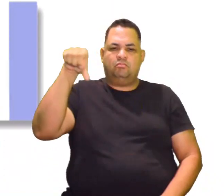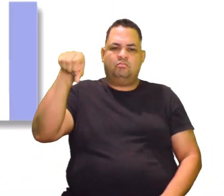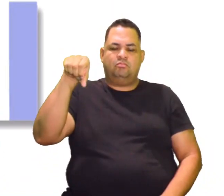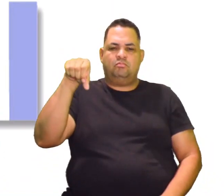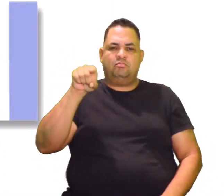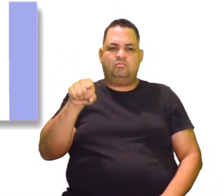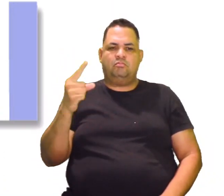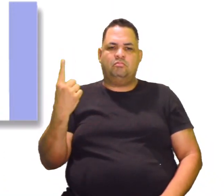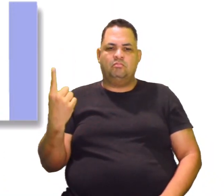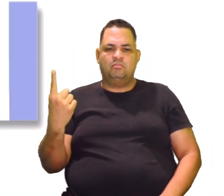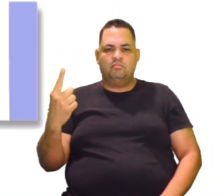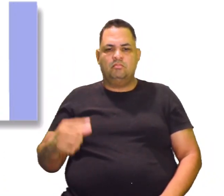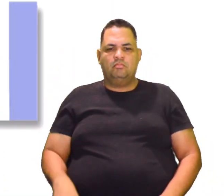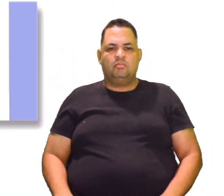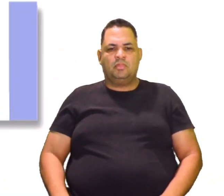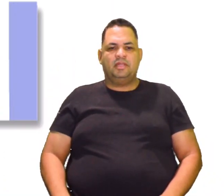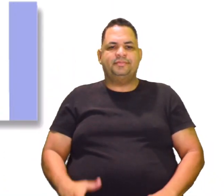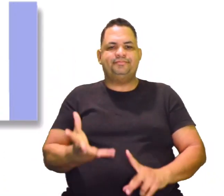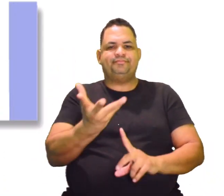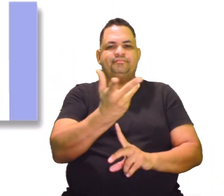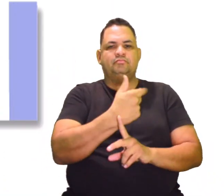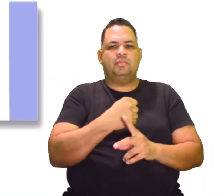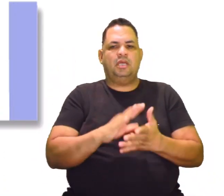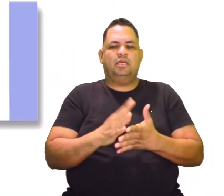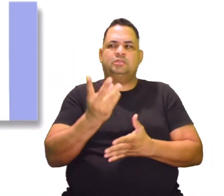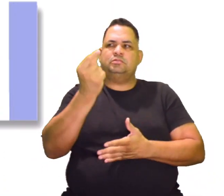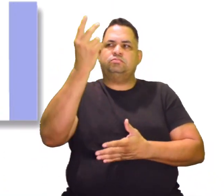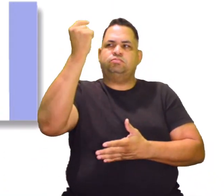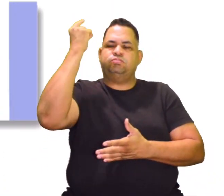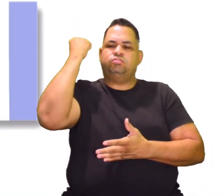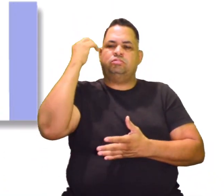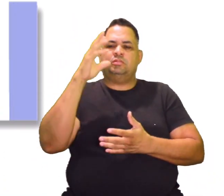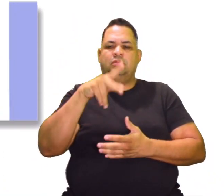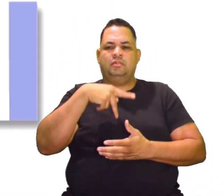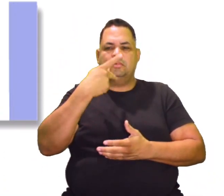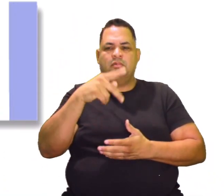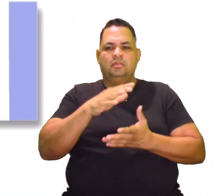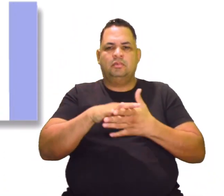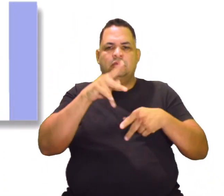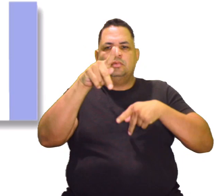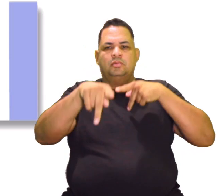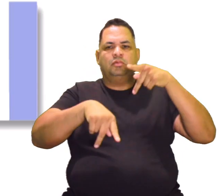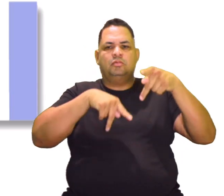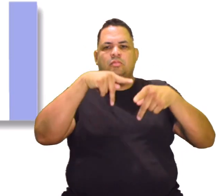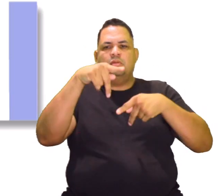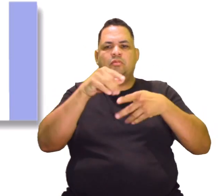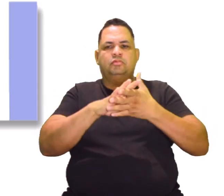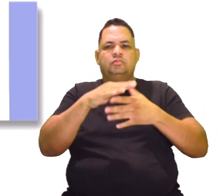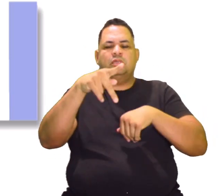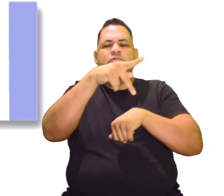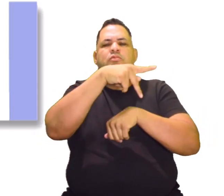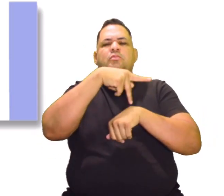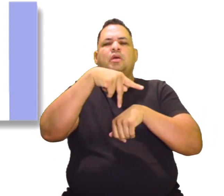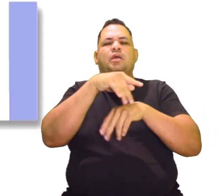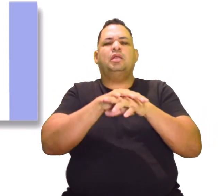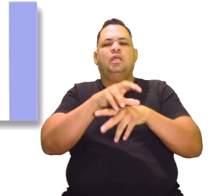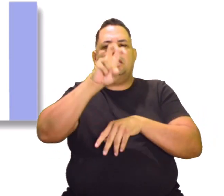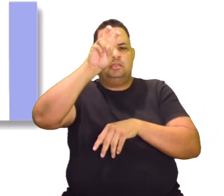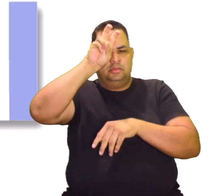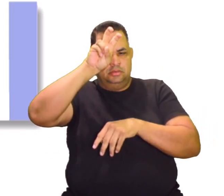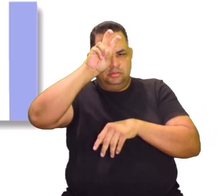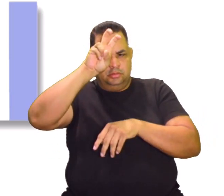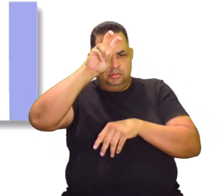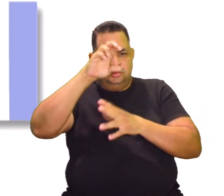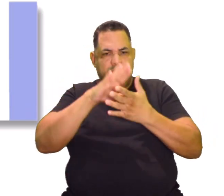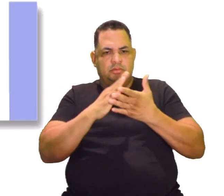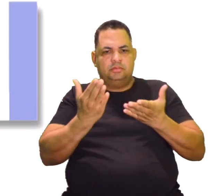9.1, arte na antiguidade. Nós vamos falar, então, dos povos egípcios. Isso mesmo, só o que está relacionado,